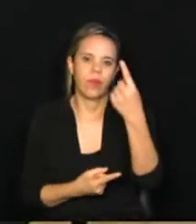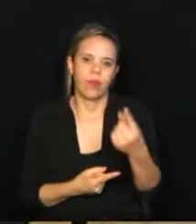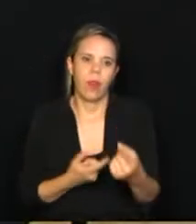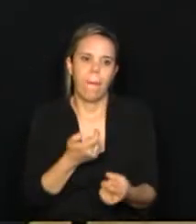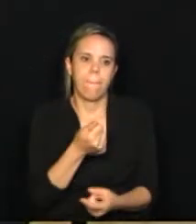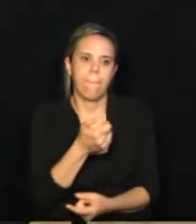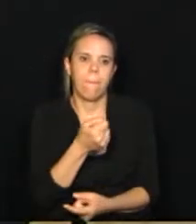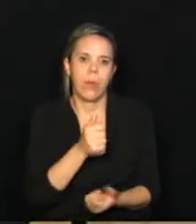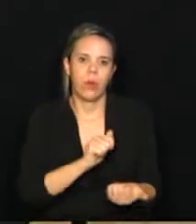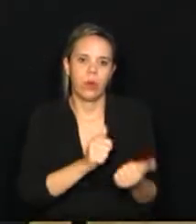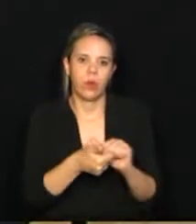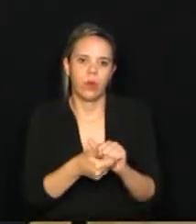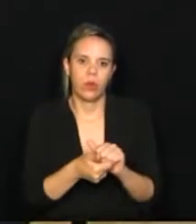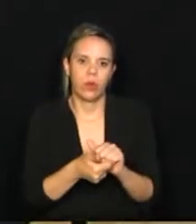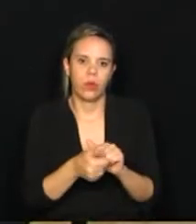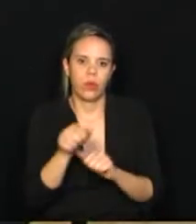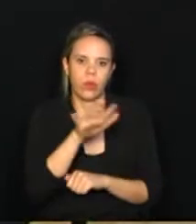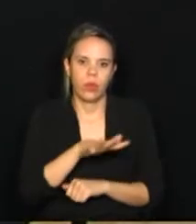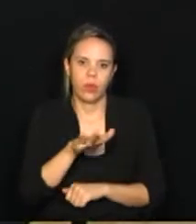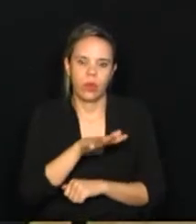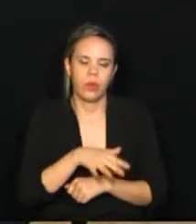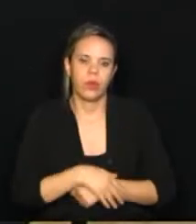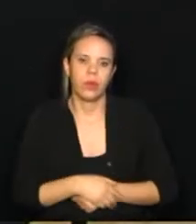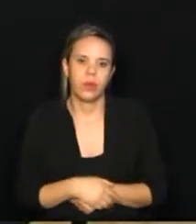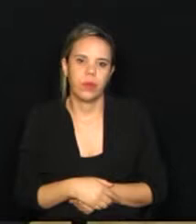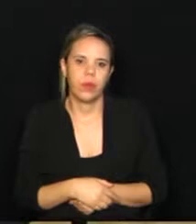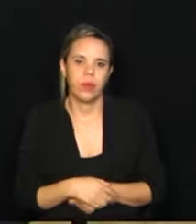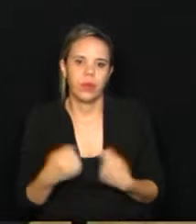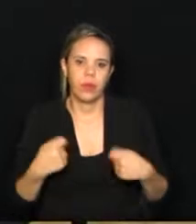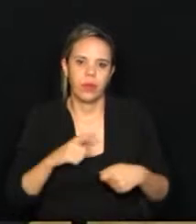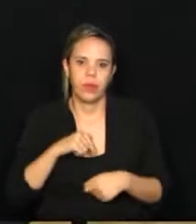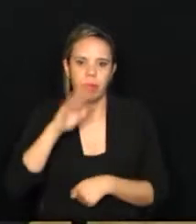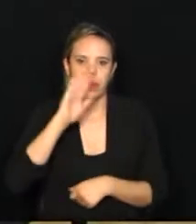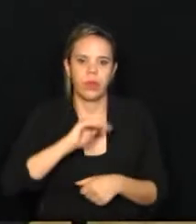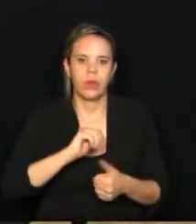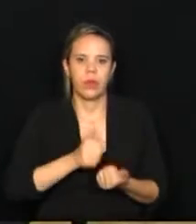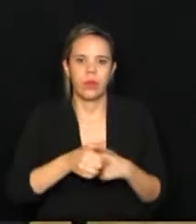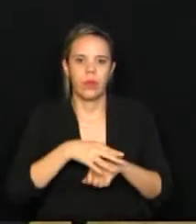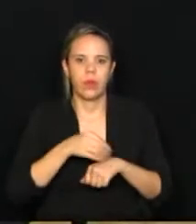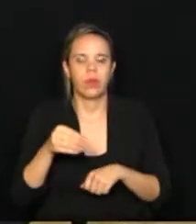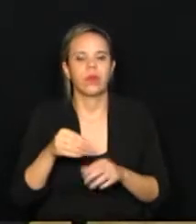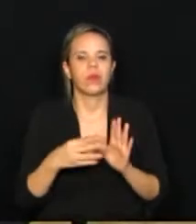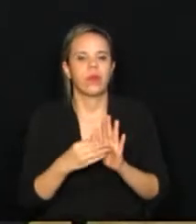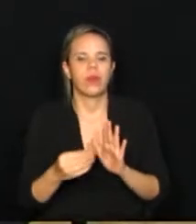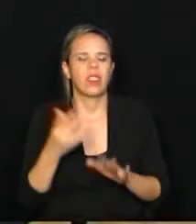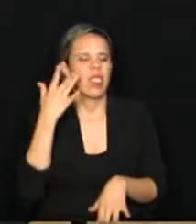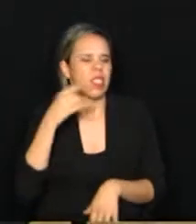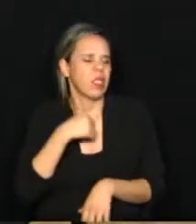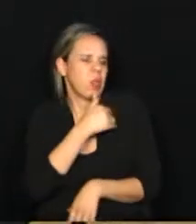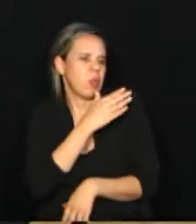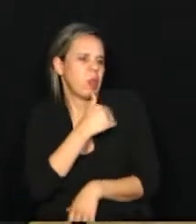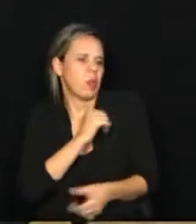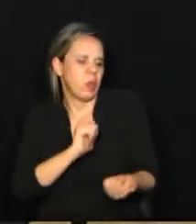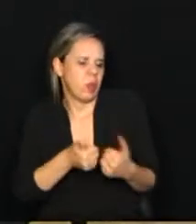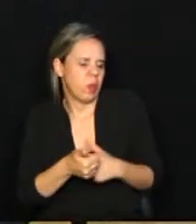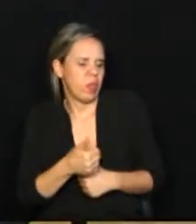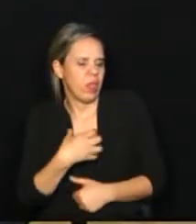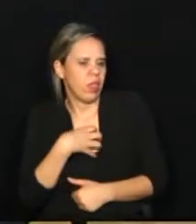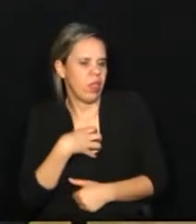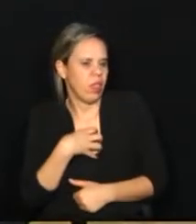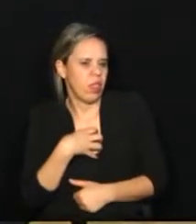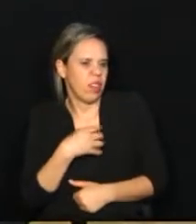pouco no esporte, né, em geral, Tássia. Deveria ter em mais modalidades. Existe um preconceito? Você acha que o atleta ele fica